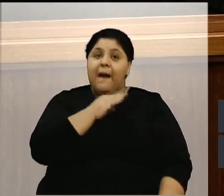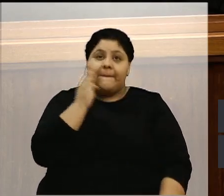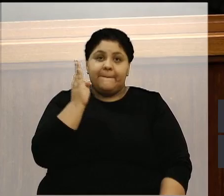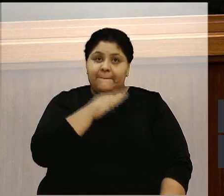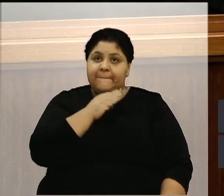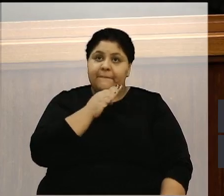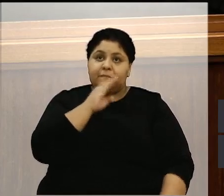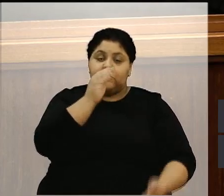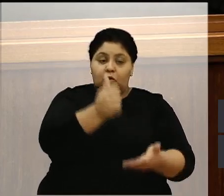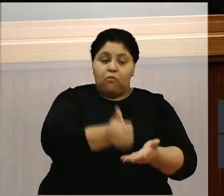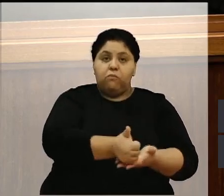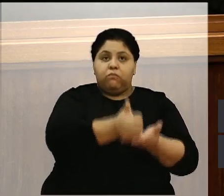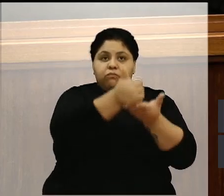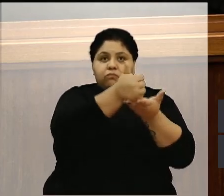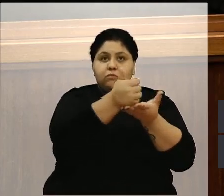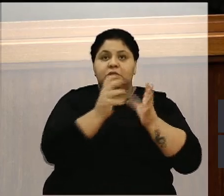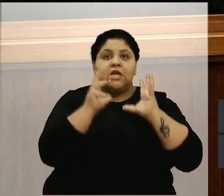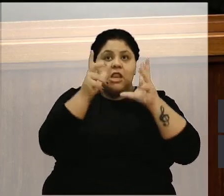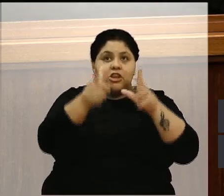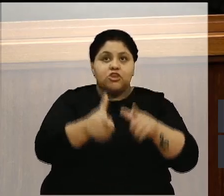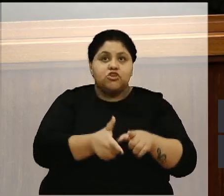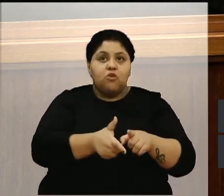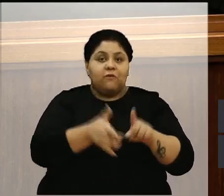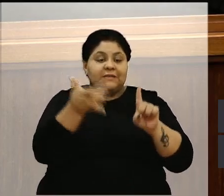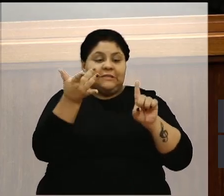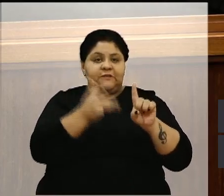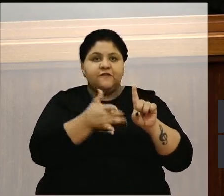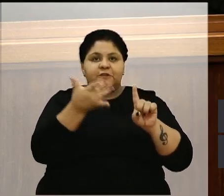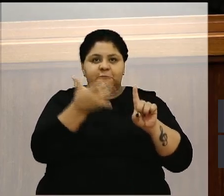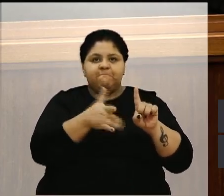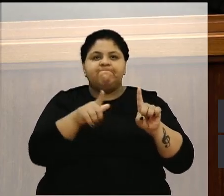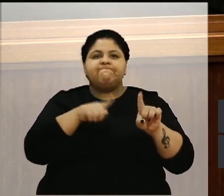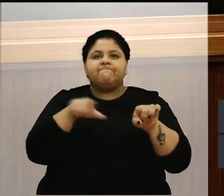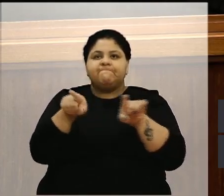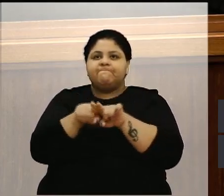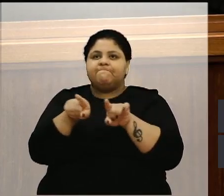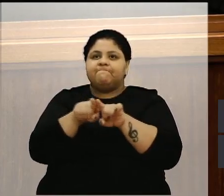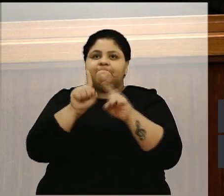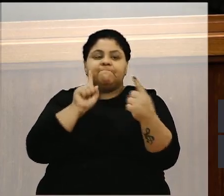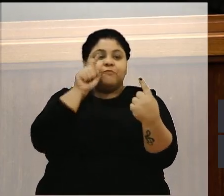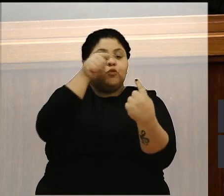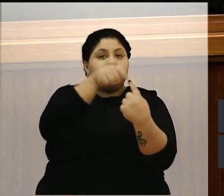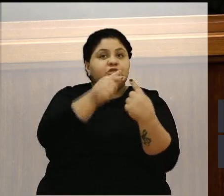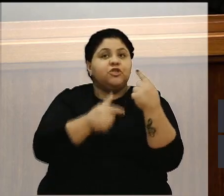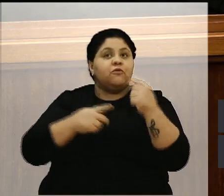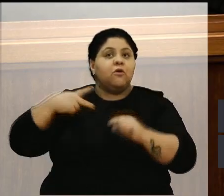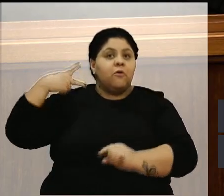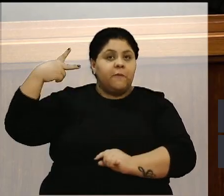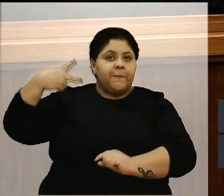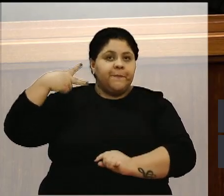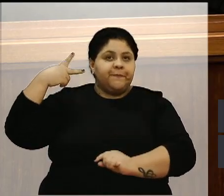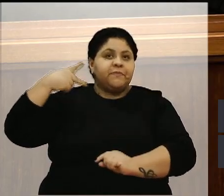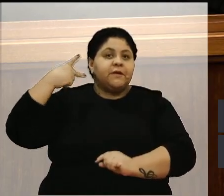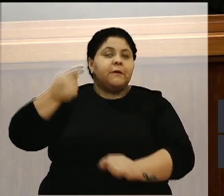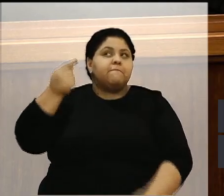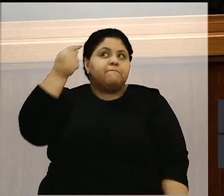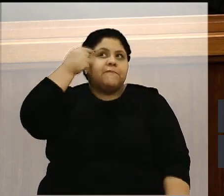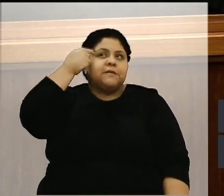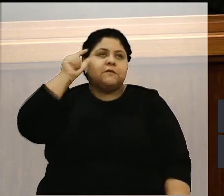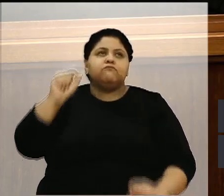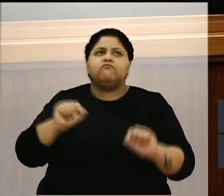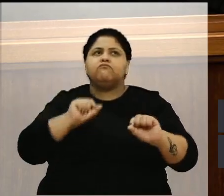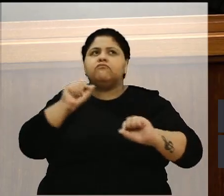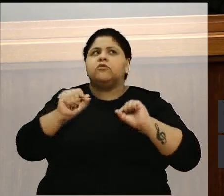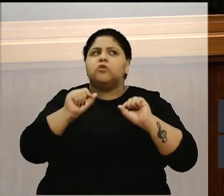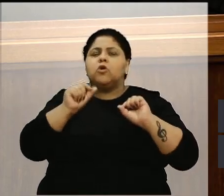de apoio a todas as vítimas, a gente tem também essa tarefa política de pensar qual será